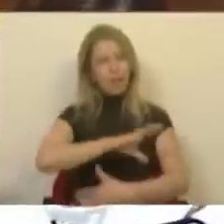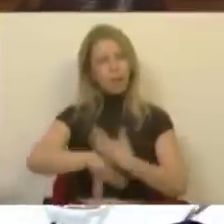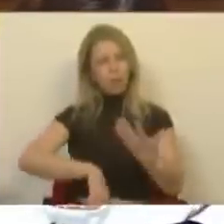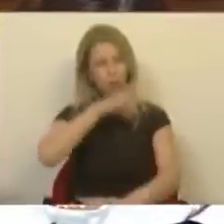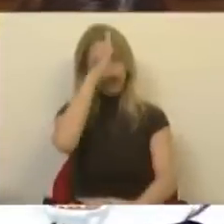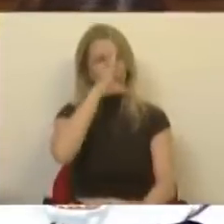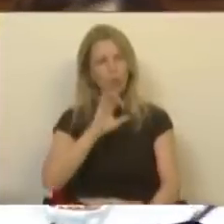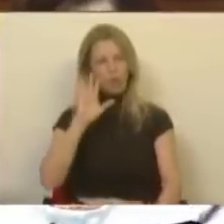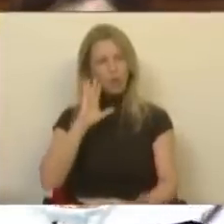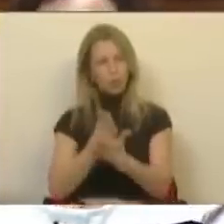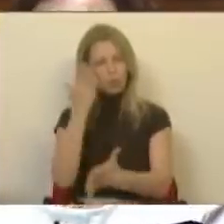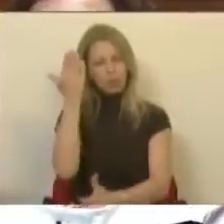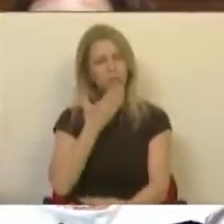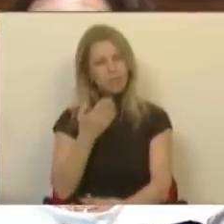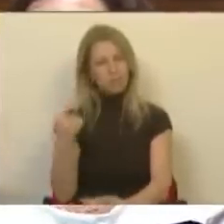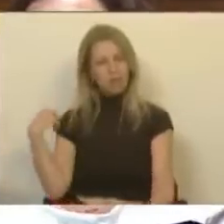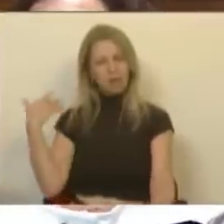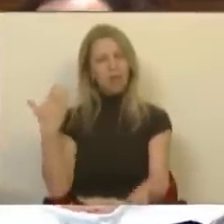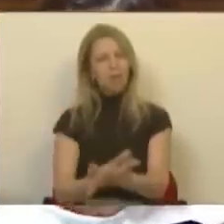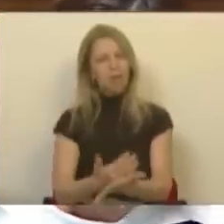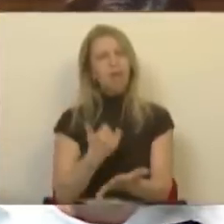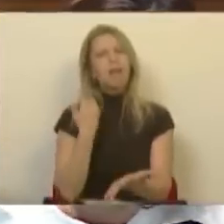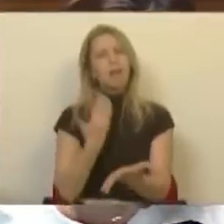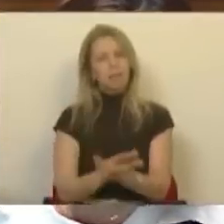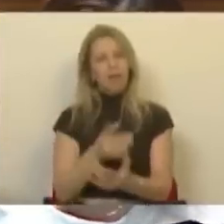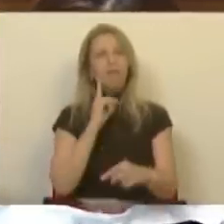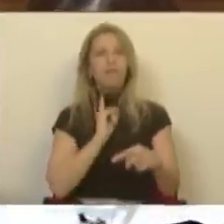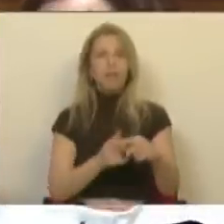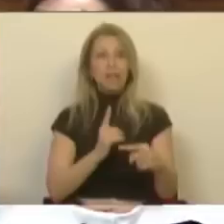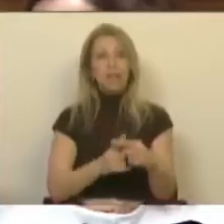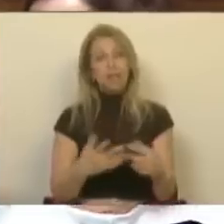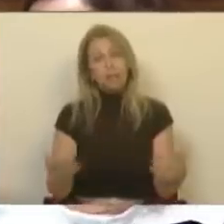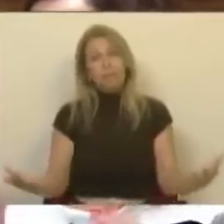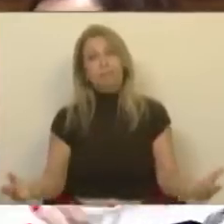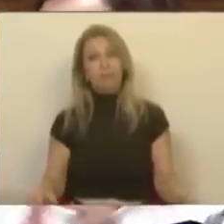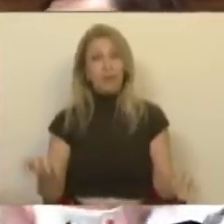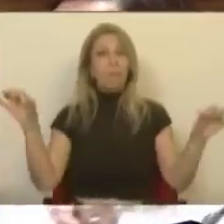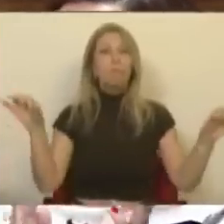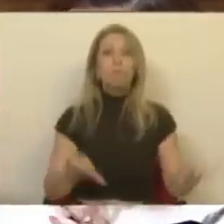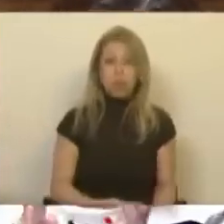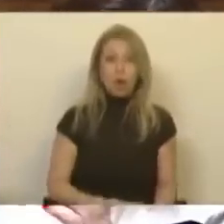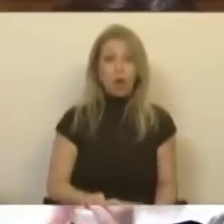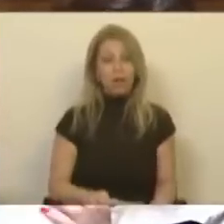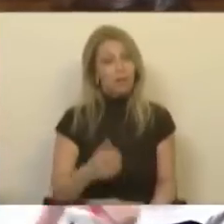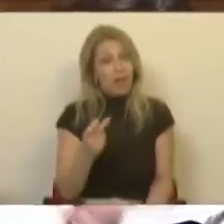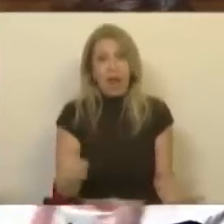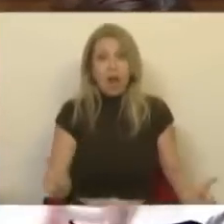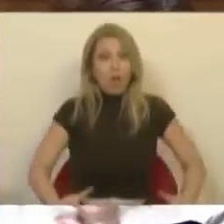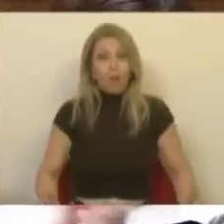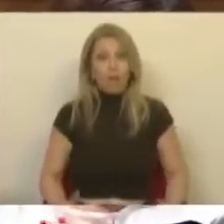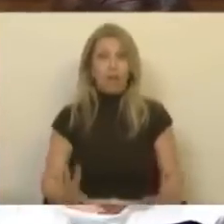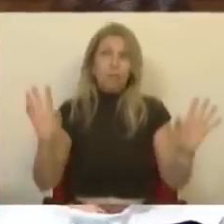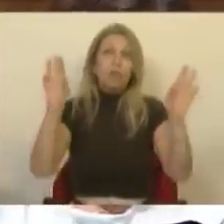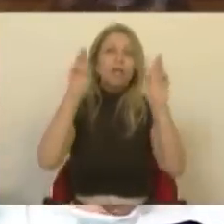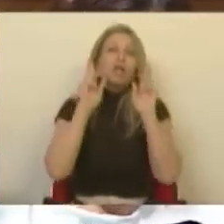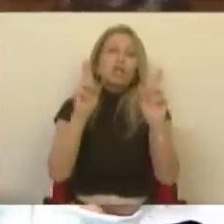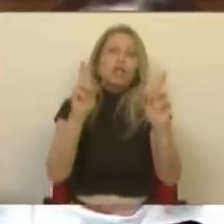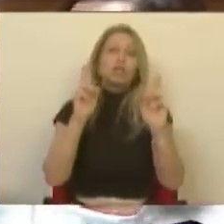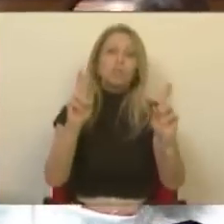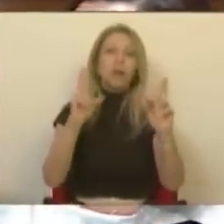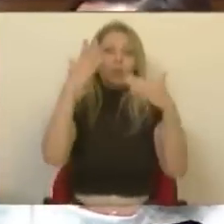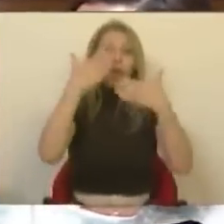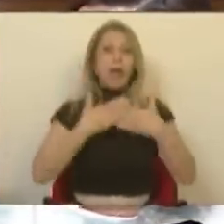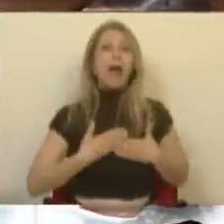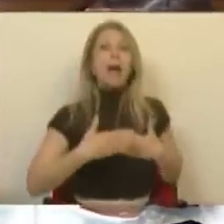semanas atrás sempre vantagens pior que está não fica pelo menos pelo menos assim esperamos e que a partir daqui